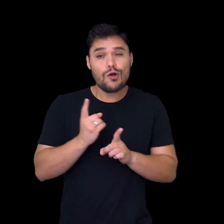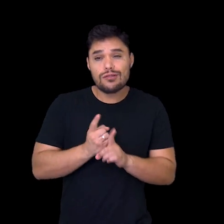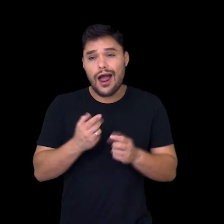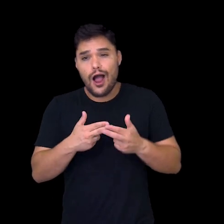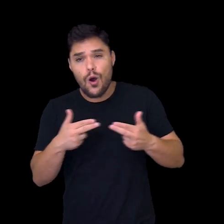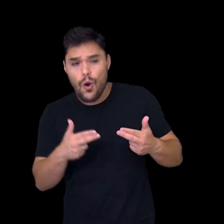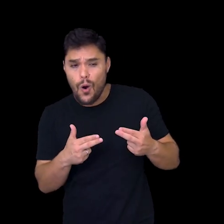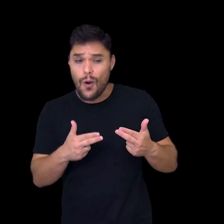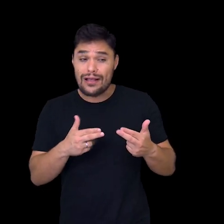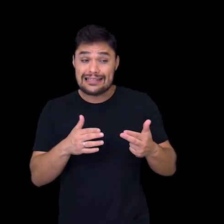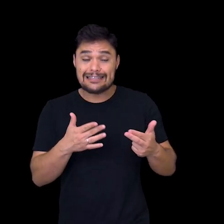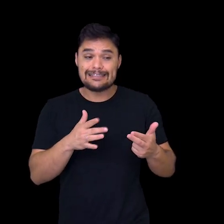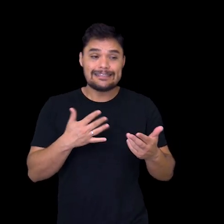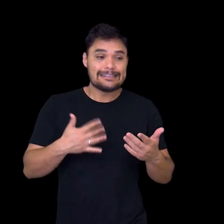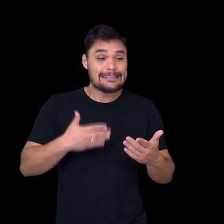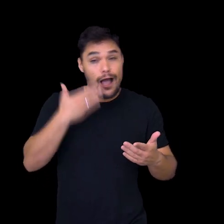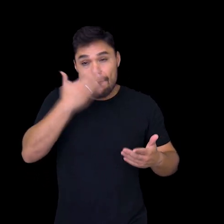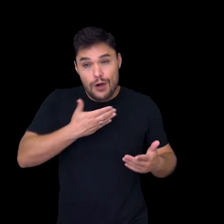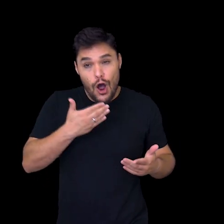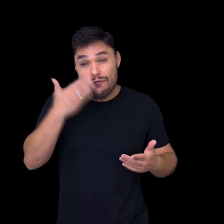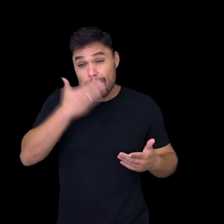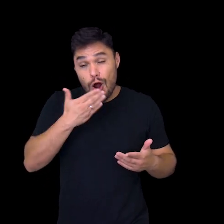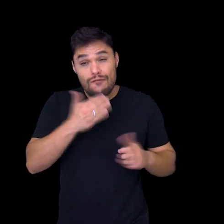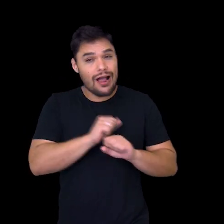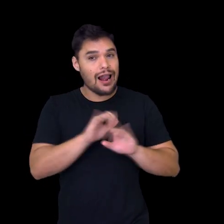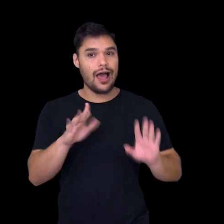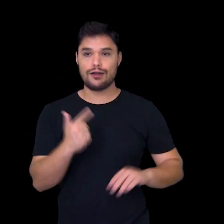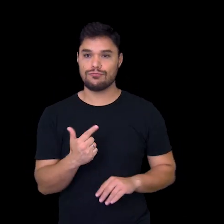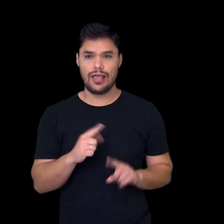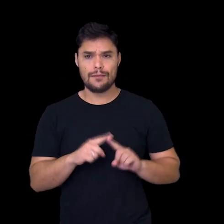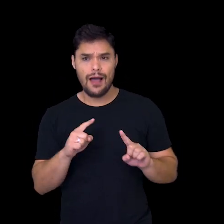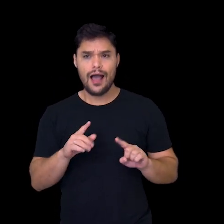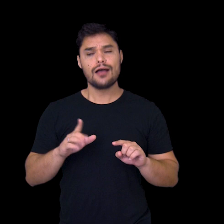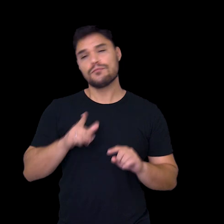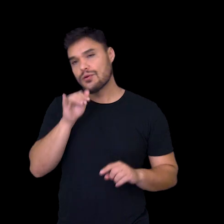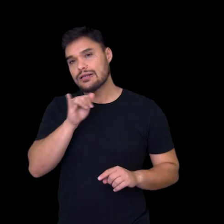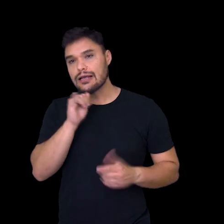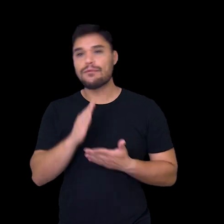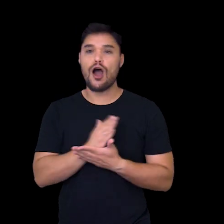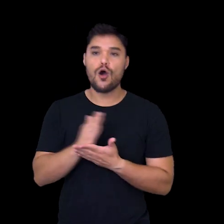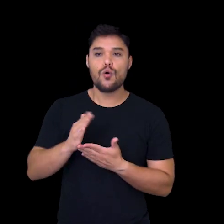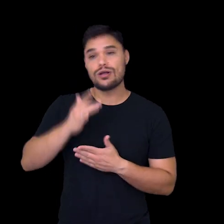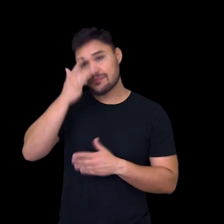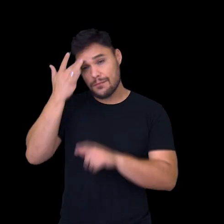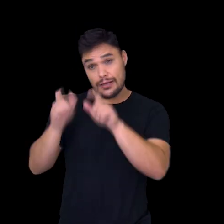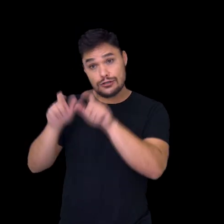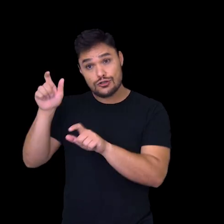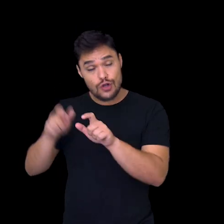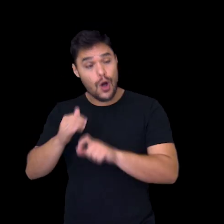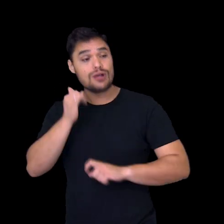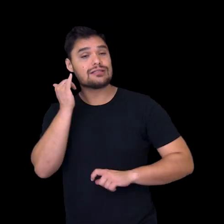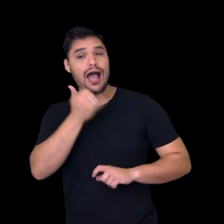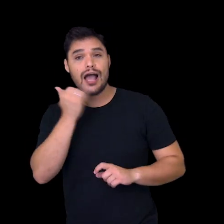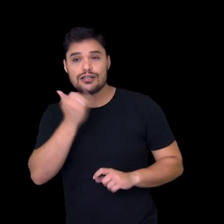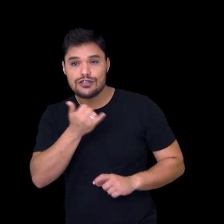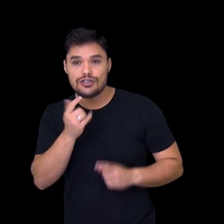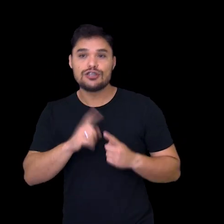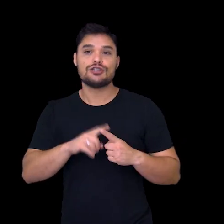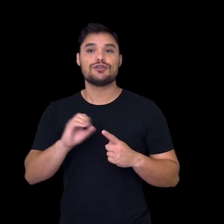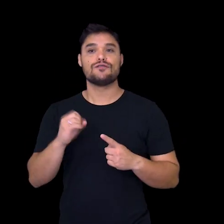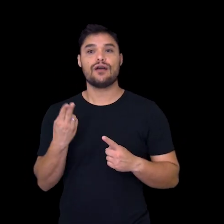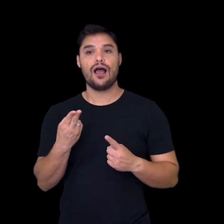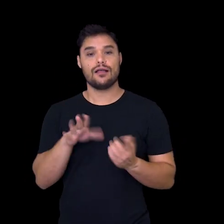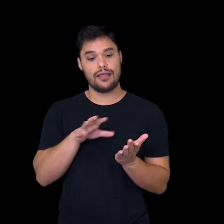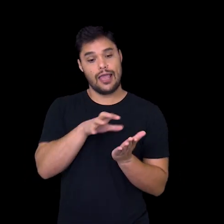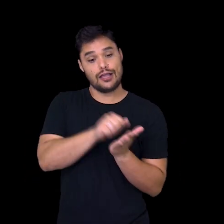estão tão evidentes. Cristiane Portela, Departamento de História, UNB. Os documentos oficiais, as narrativas que comumente